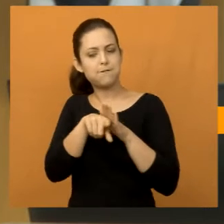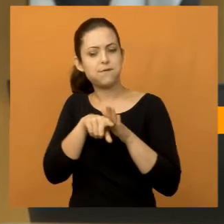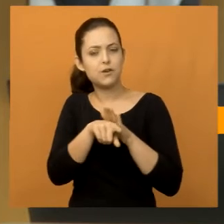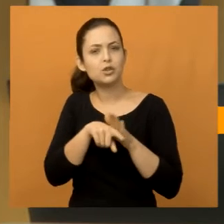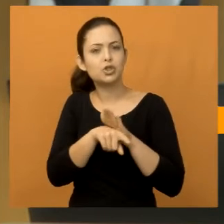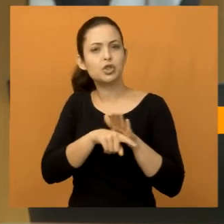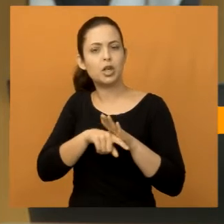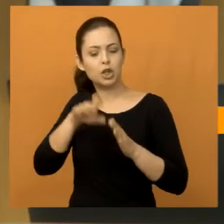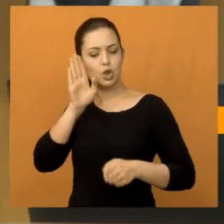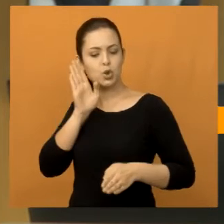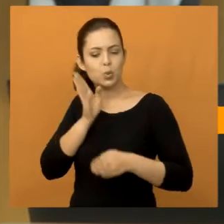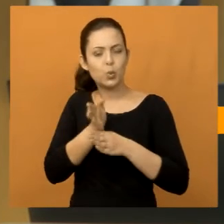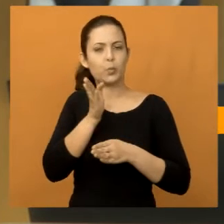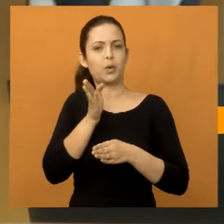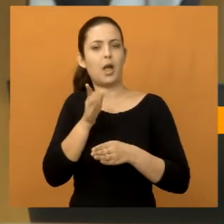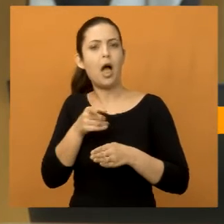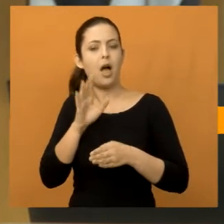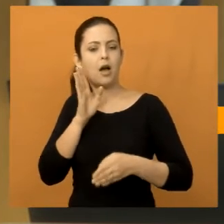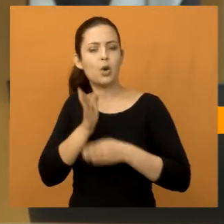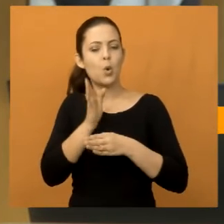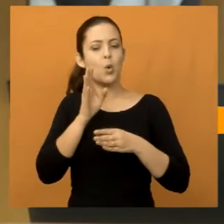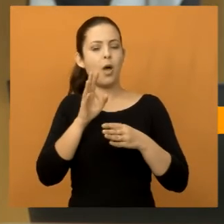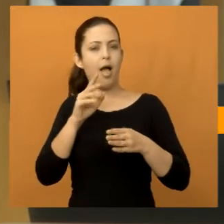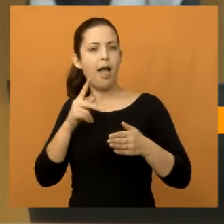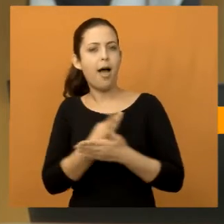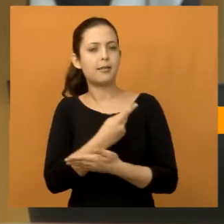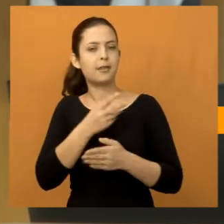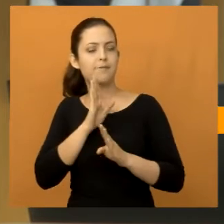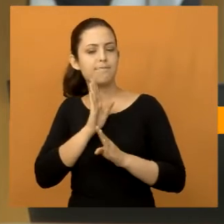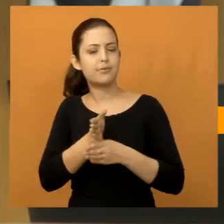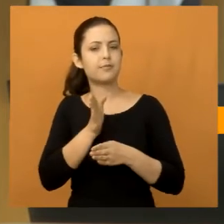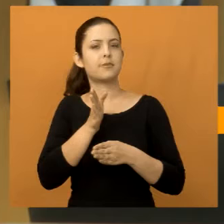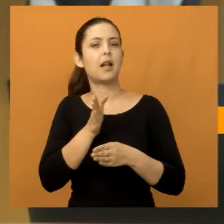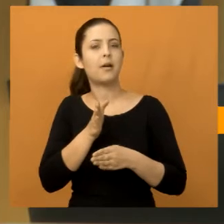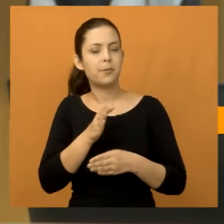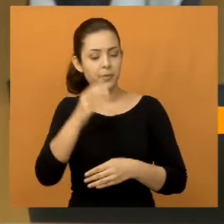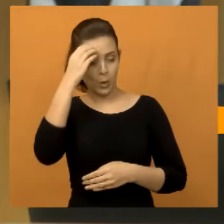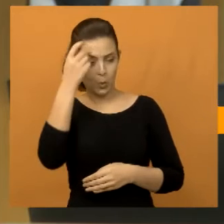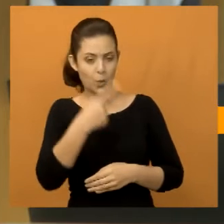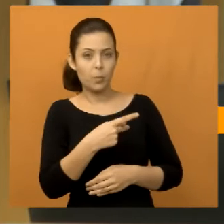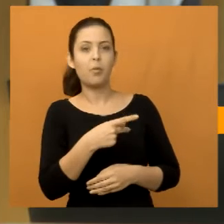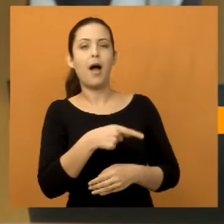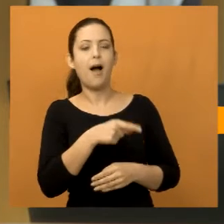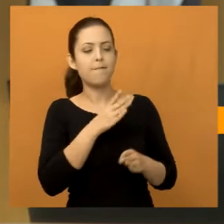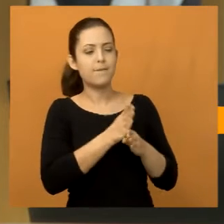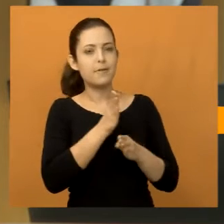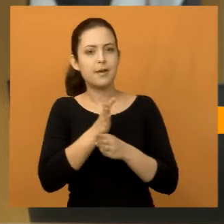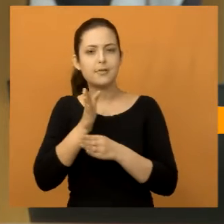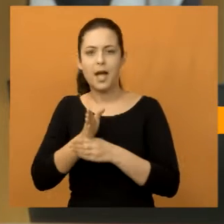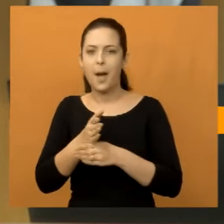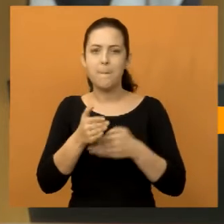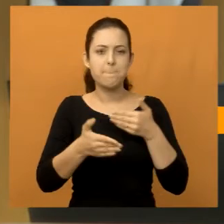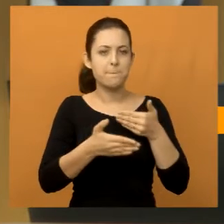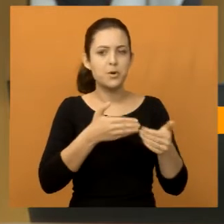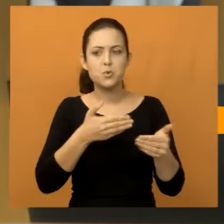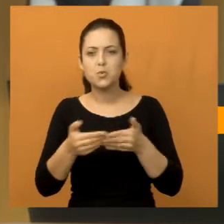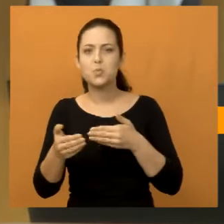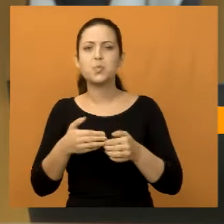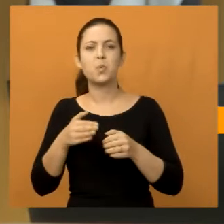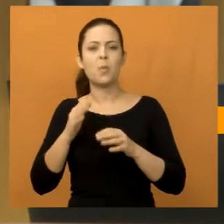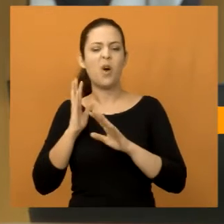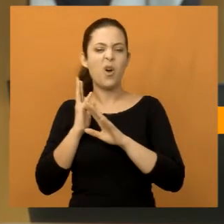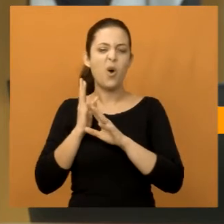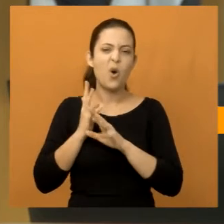investigamos e tivemos a conclusão de coisas erradas, que sejam punidos. E aí, doa a quem doer. Vamos até